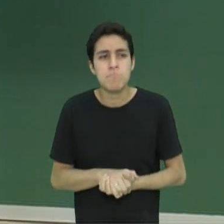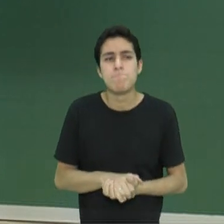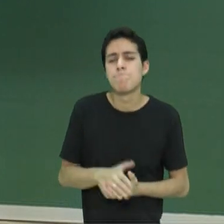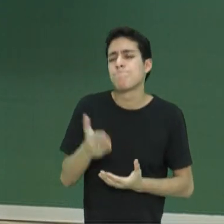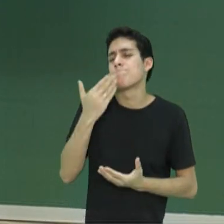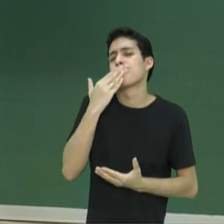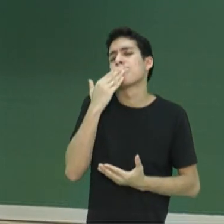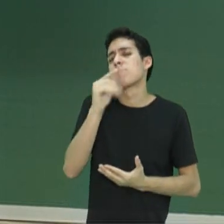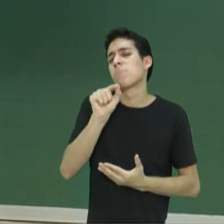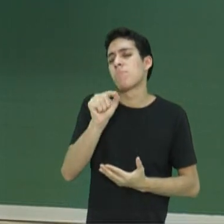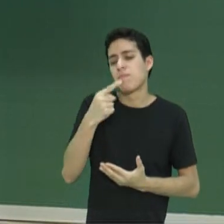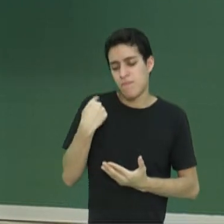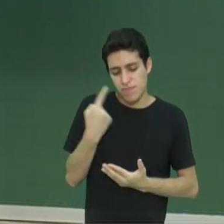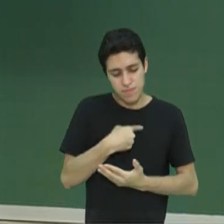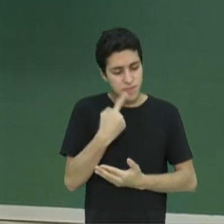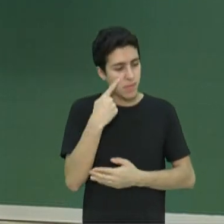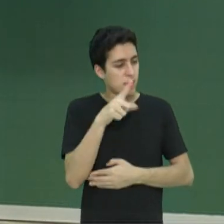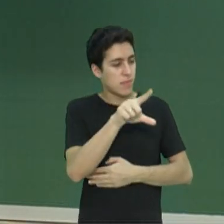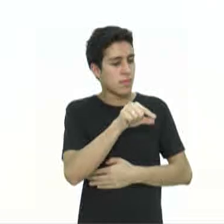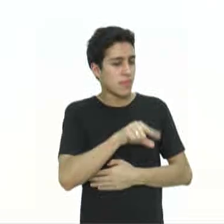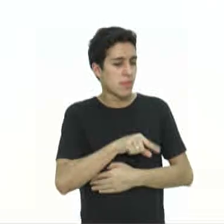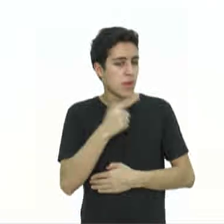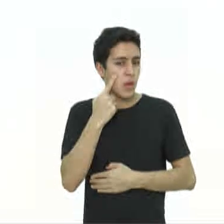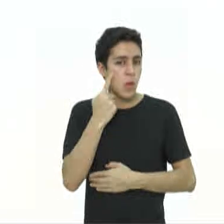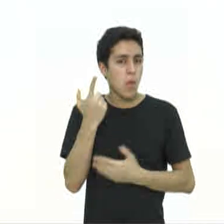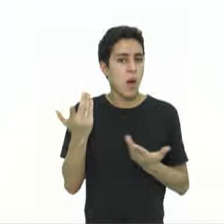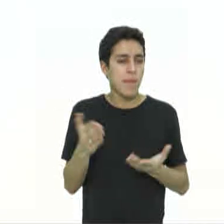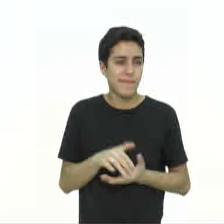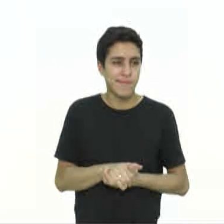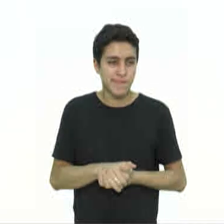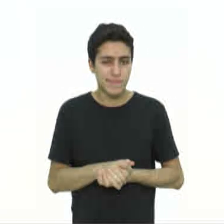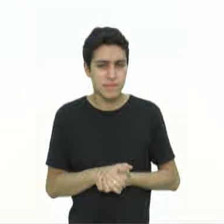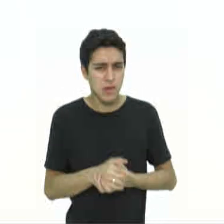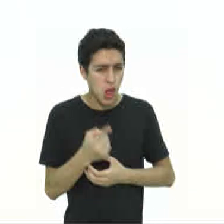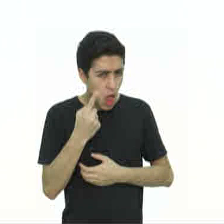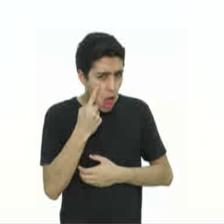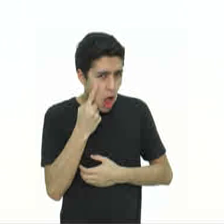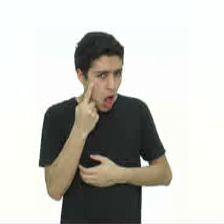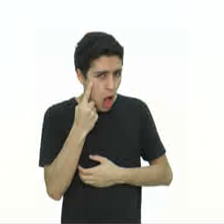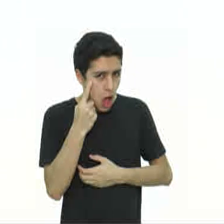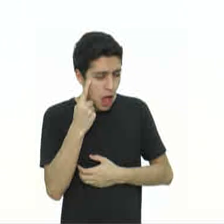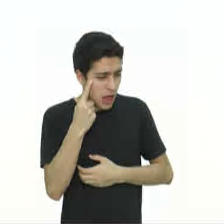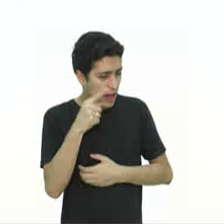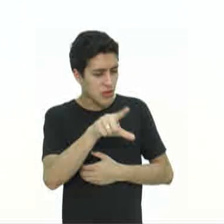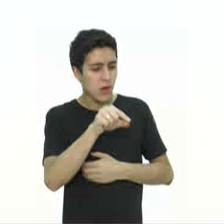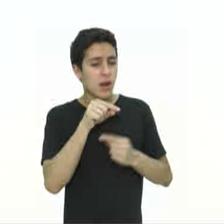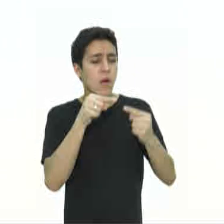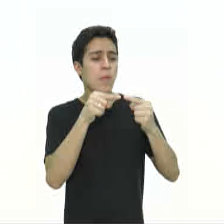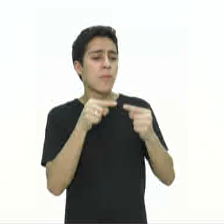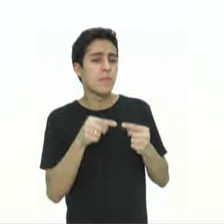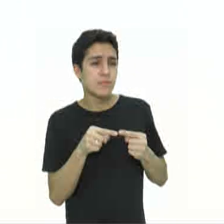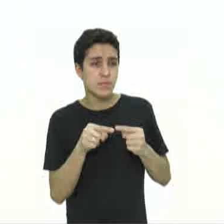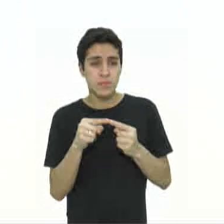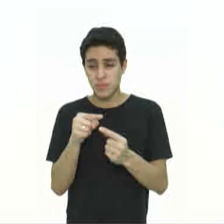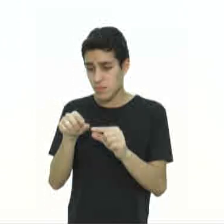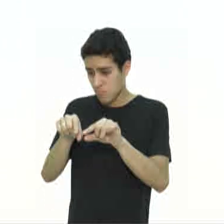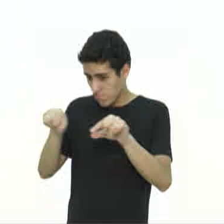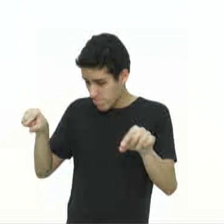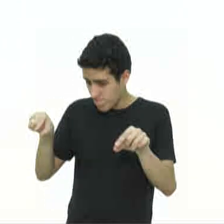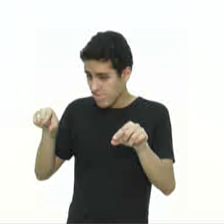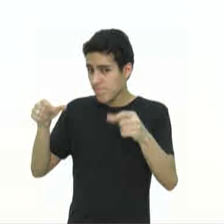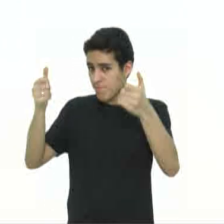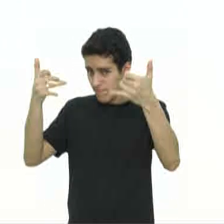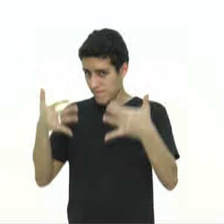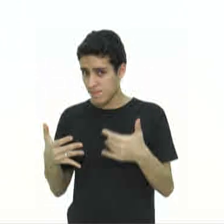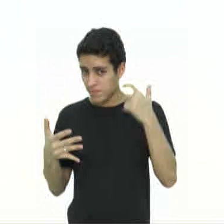da questão, então, para a gente escolher as alternativas corretas. Assinale a alternativa que permite concluir com o apoio do fragmento apresentado,